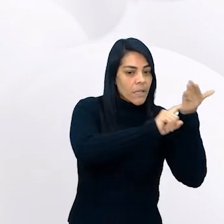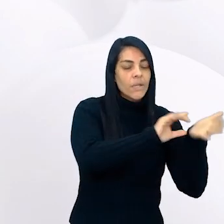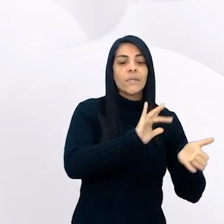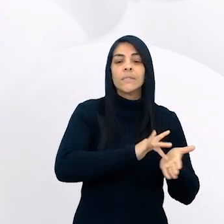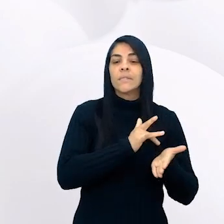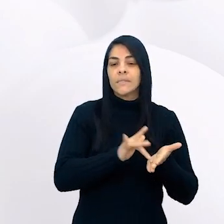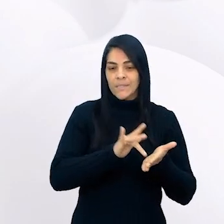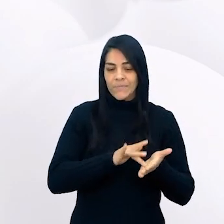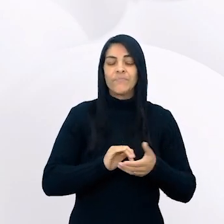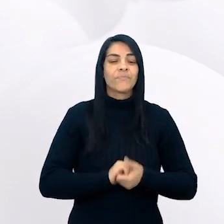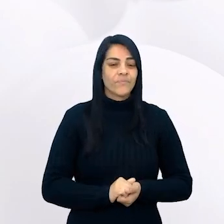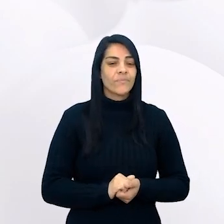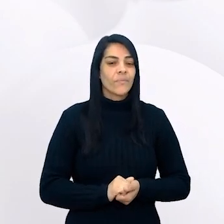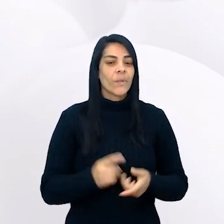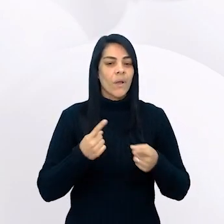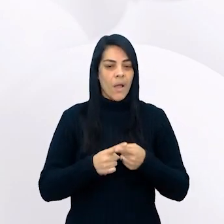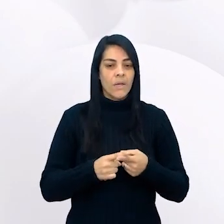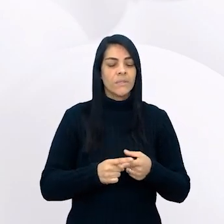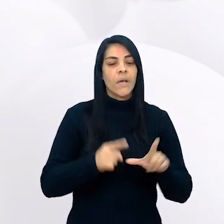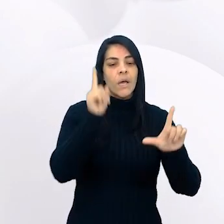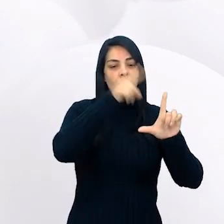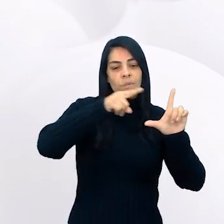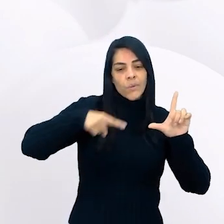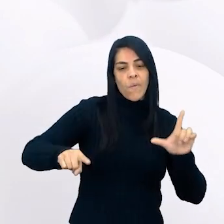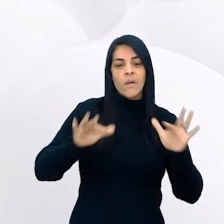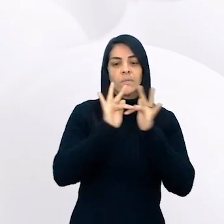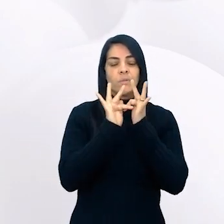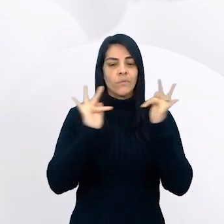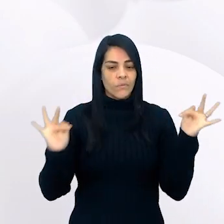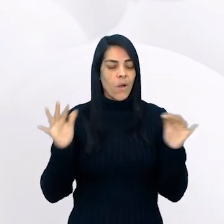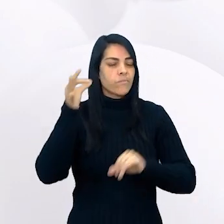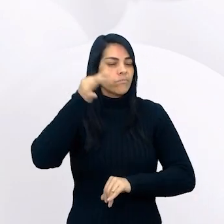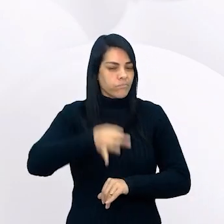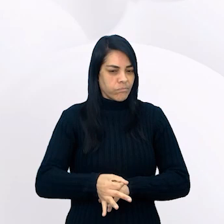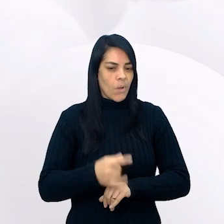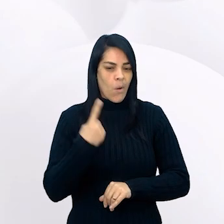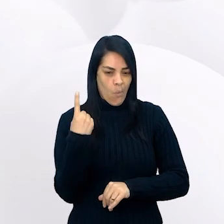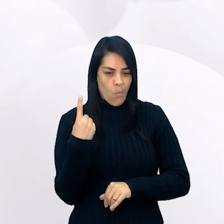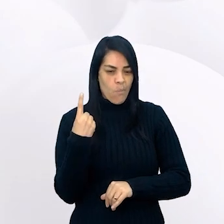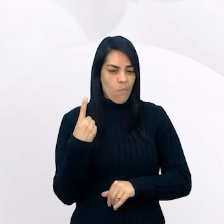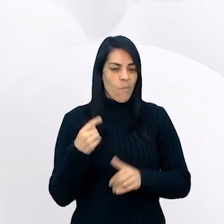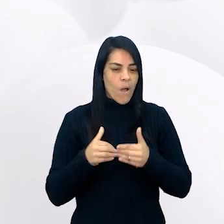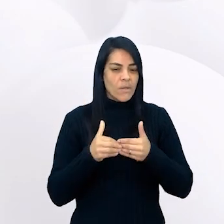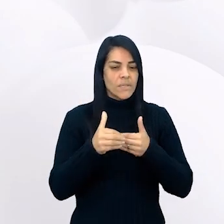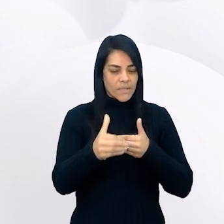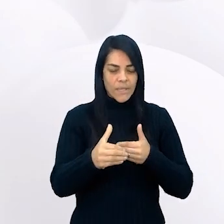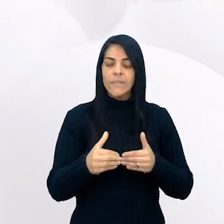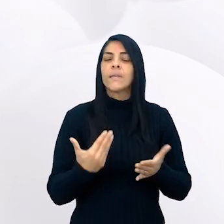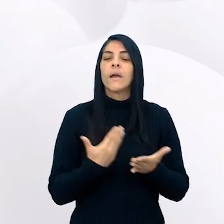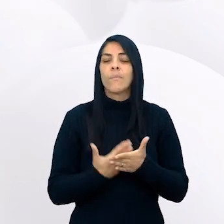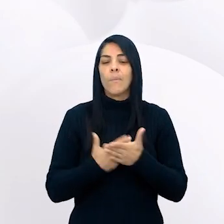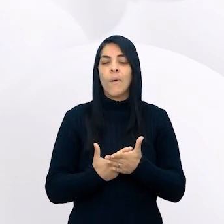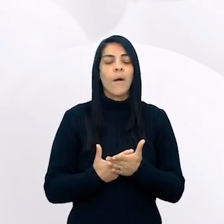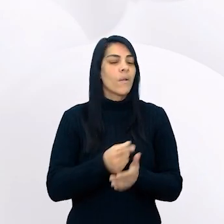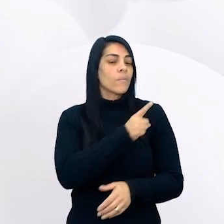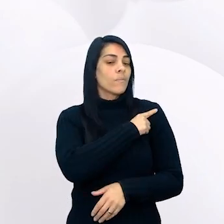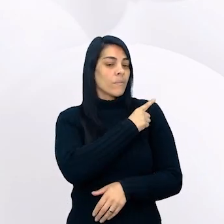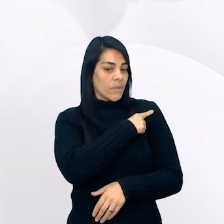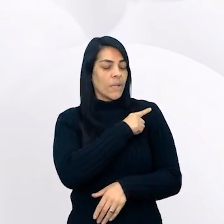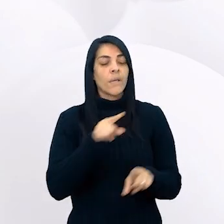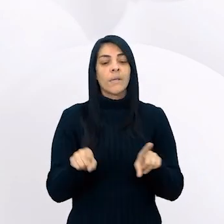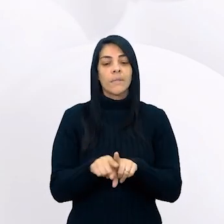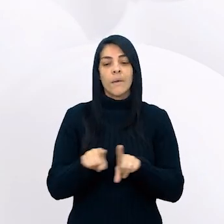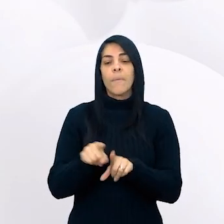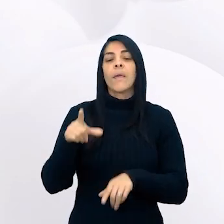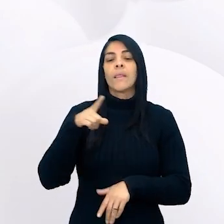digital, né? Que é a plotagem de gráficos de funções definidas por mais de uma sentença, que é uma aula da primeira série, que também consta